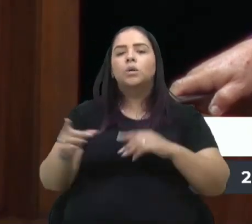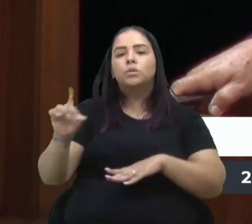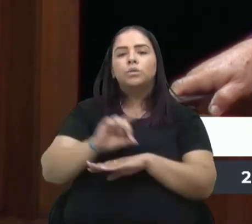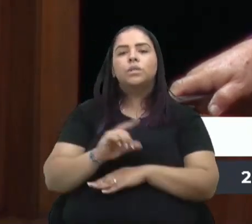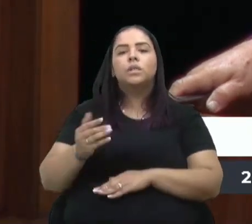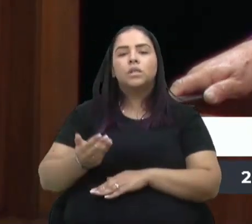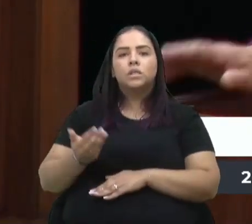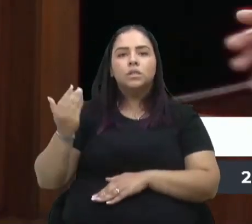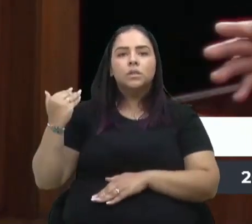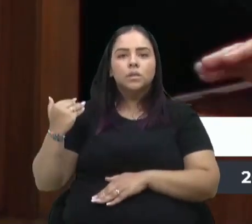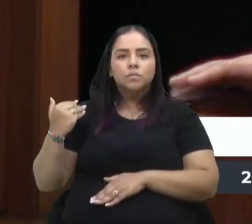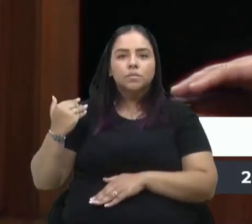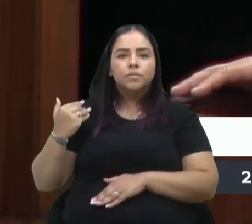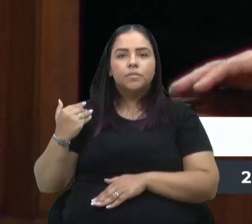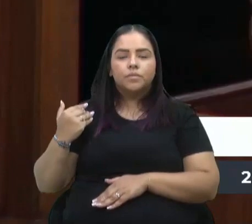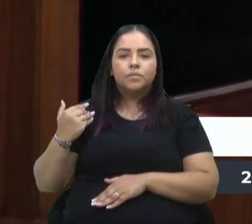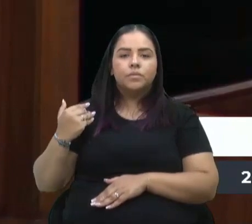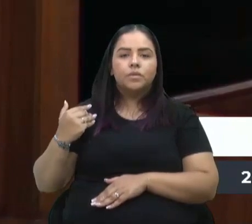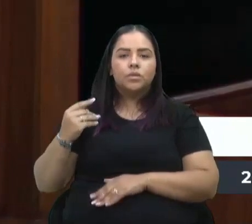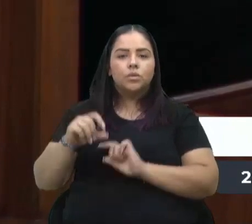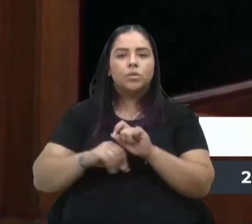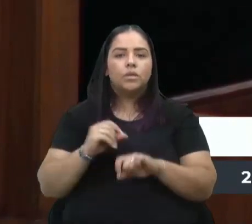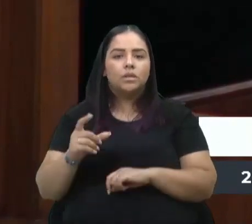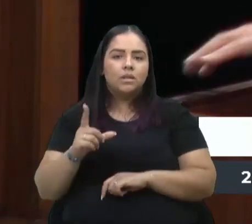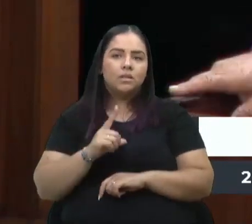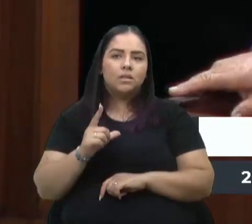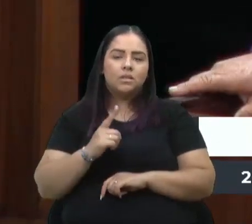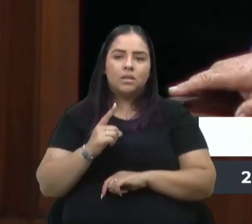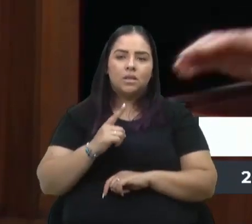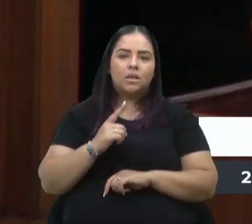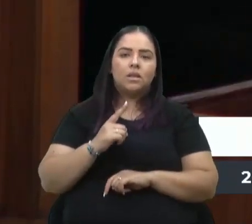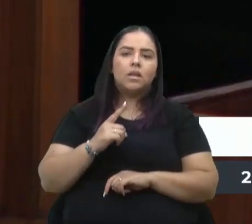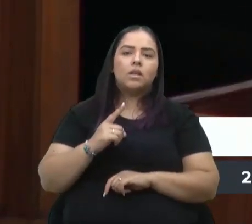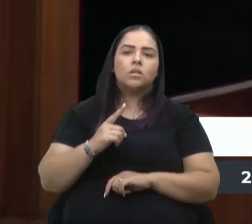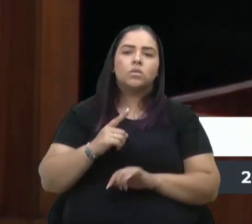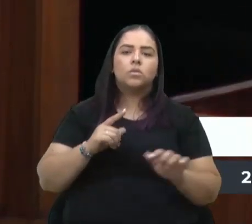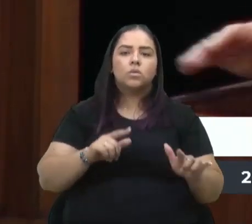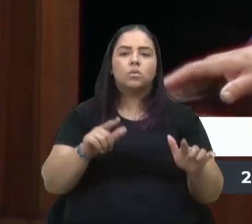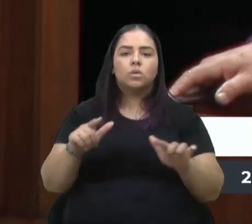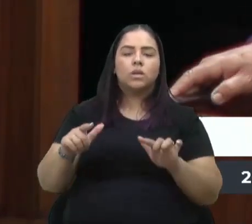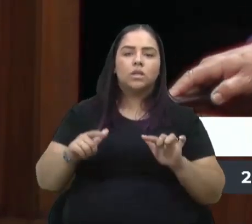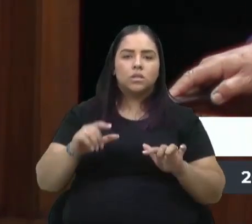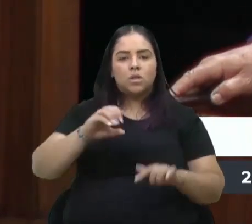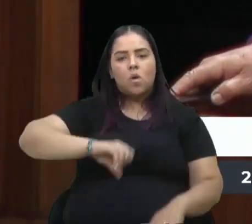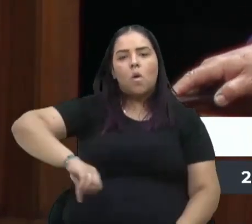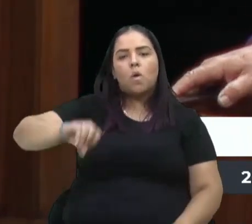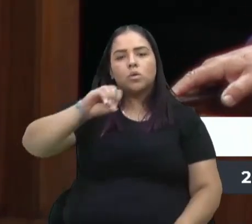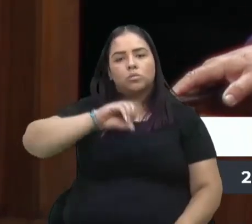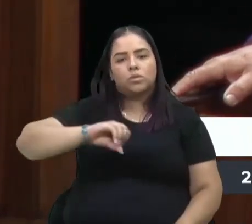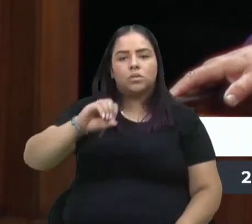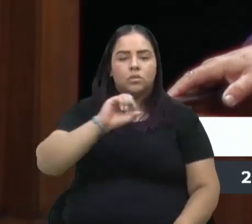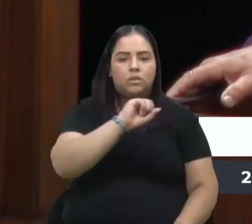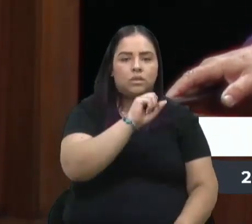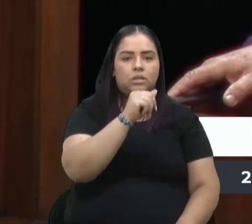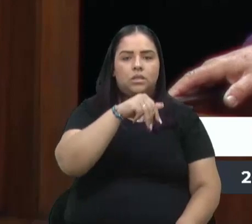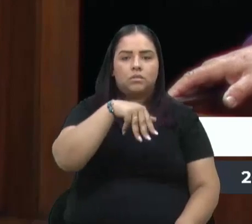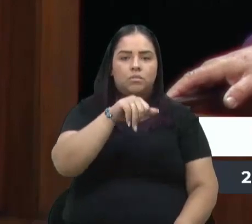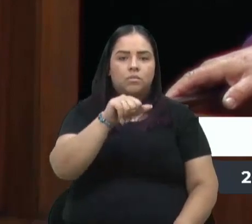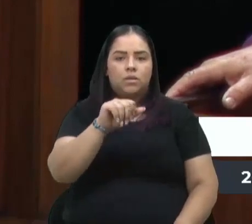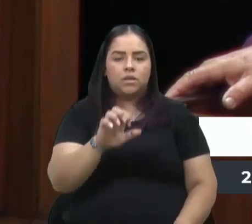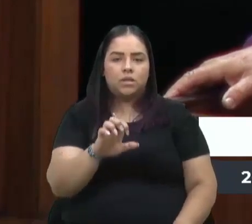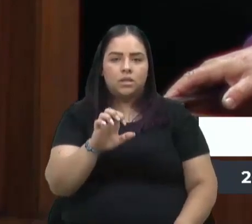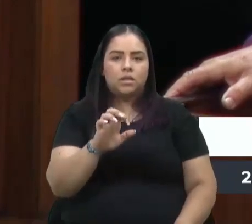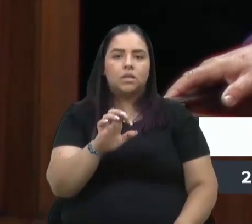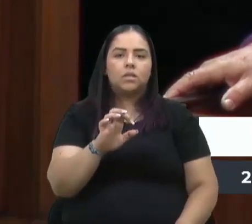mostrando as estradas vicinais para o Pedinho, a Teresângela, que faz um trabalho ótimo dentro do SAMAI, interligando o